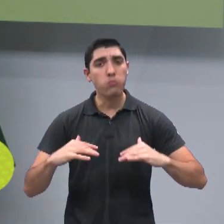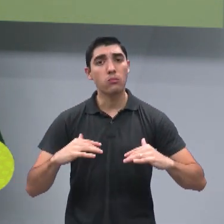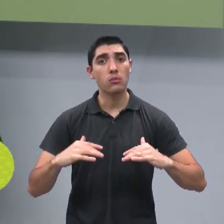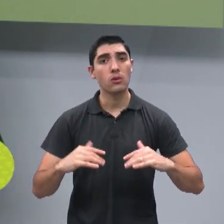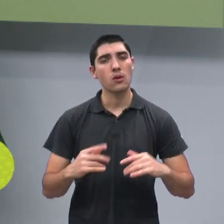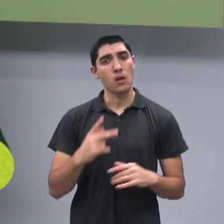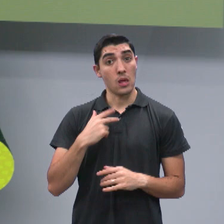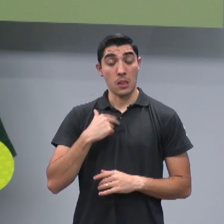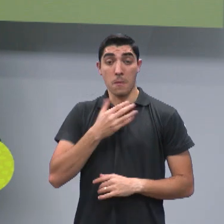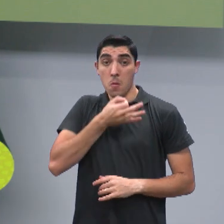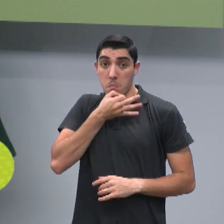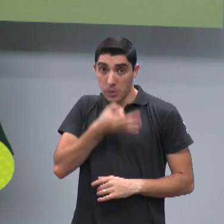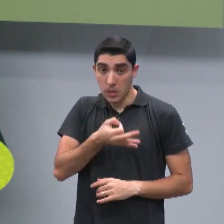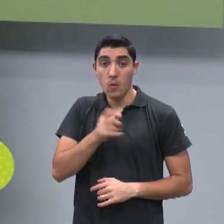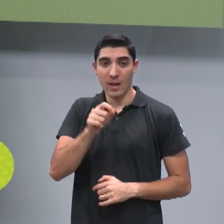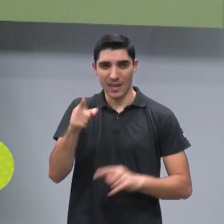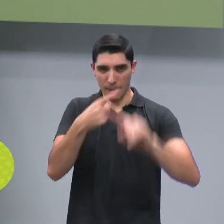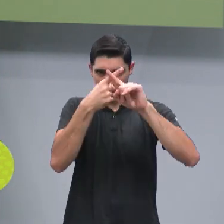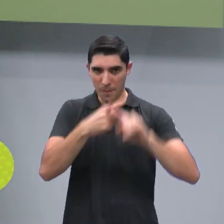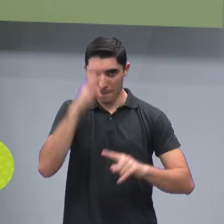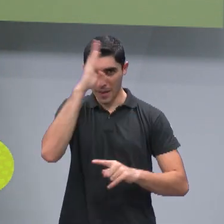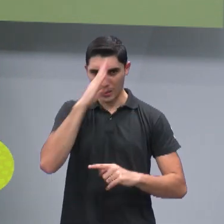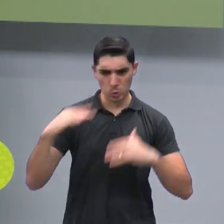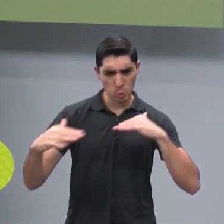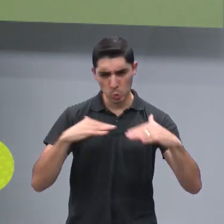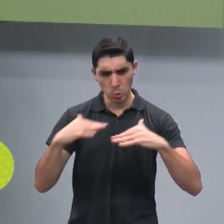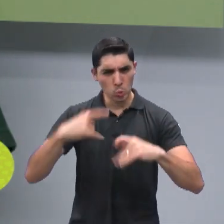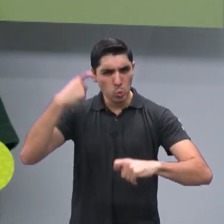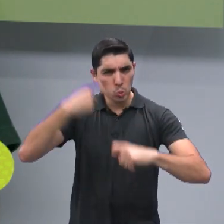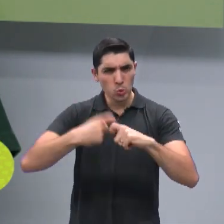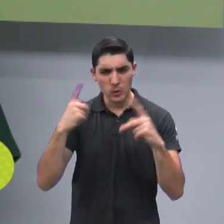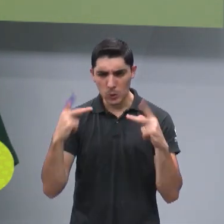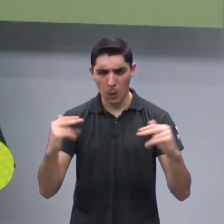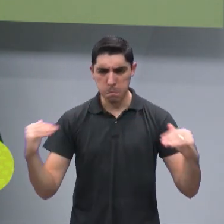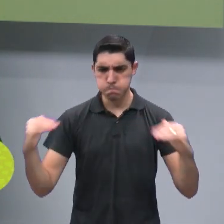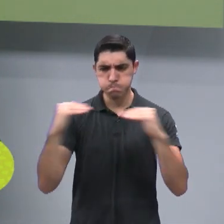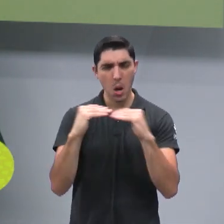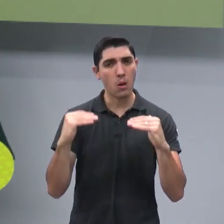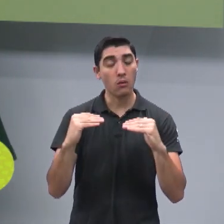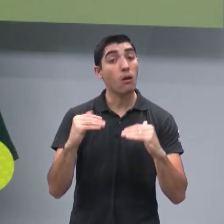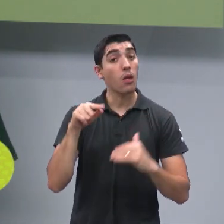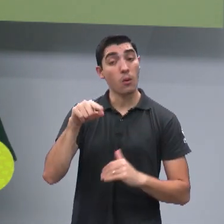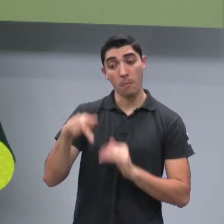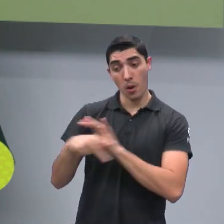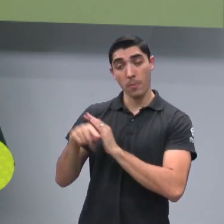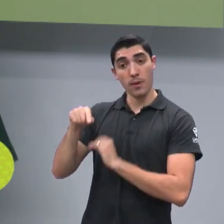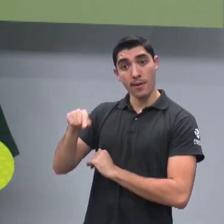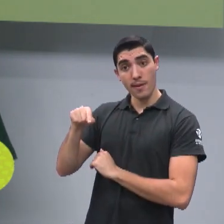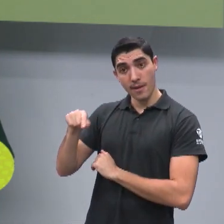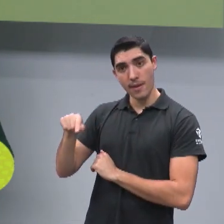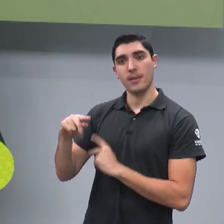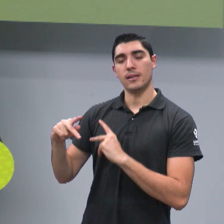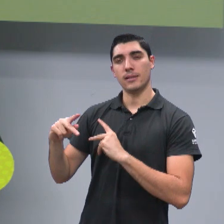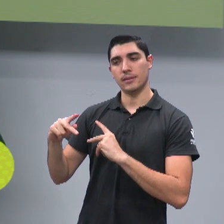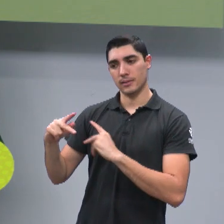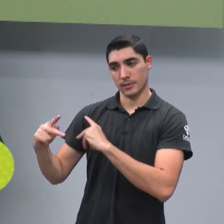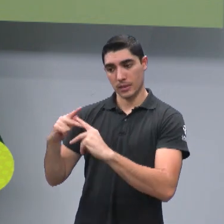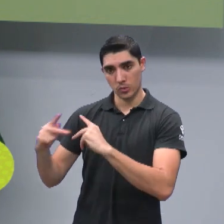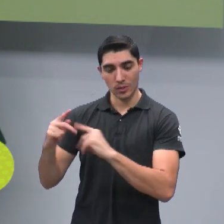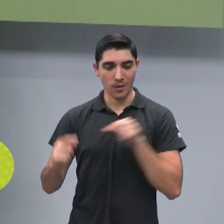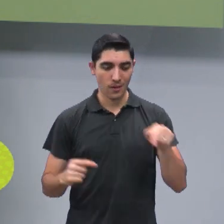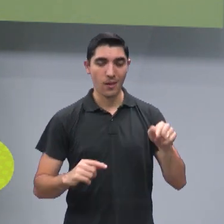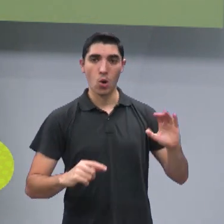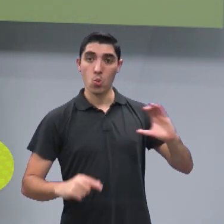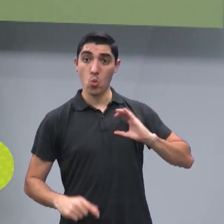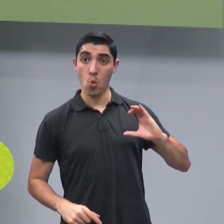grande jogo na Liga Nacional foi contra o Corinthians, realmente, em que pese no segundo tempo, depois que o São José abriu 2-0, se não fosse